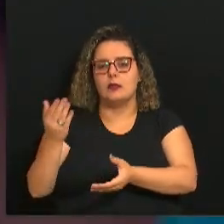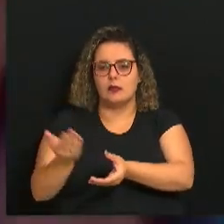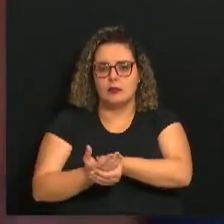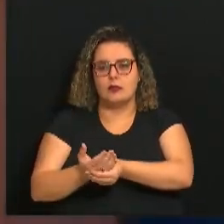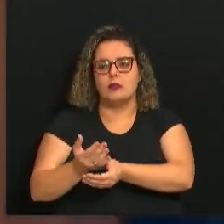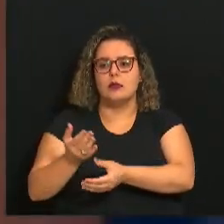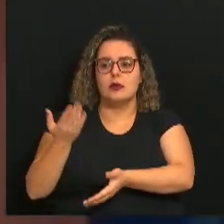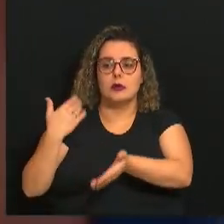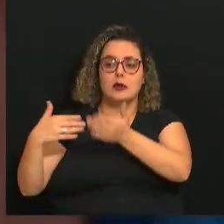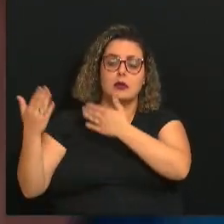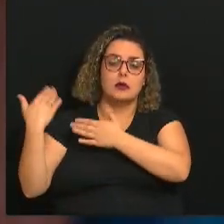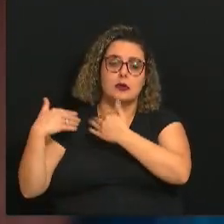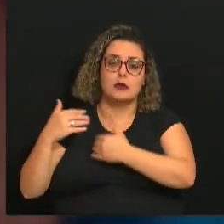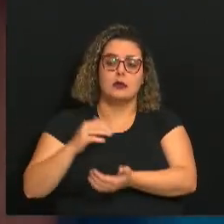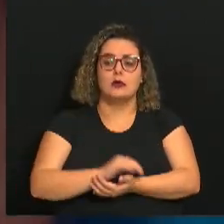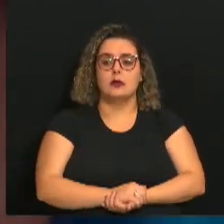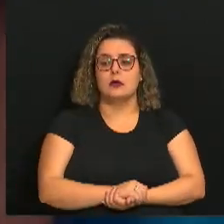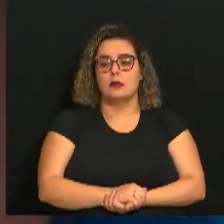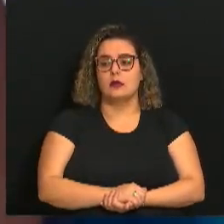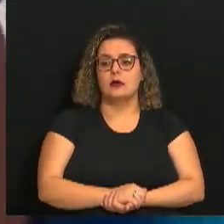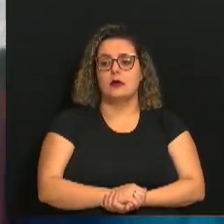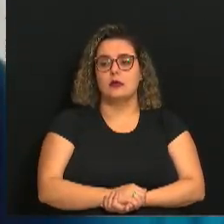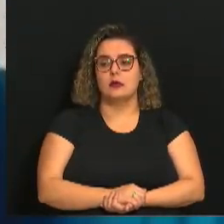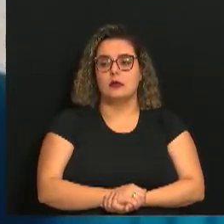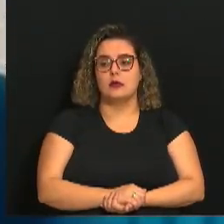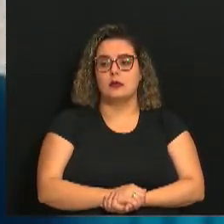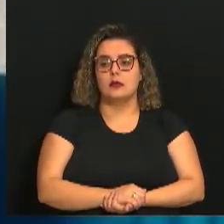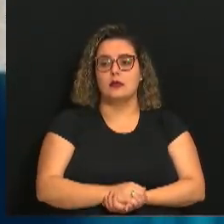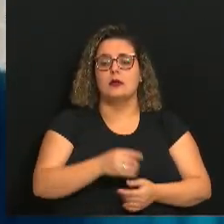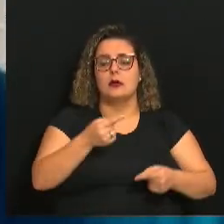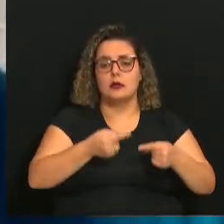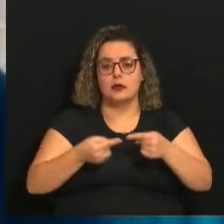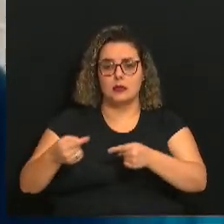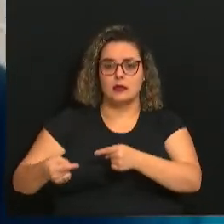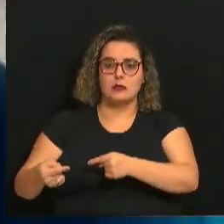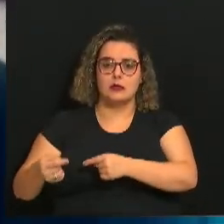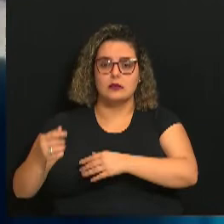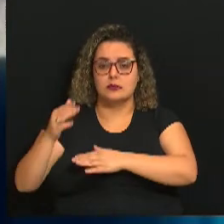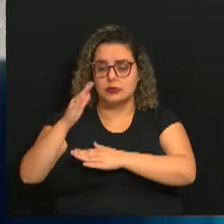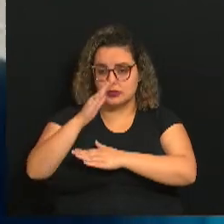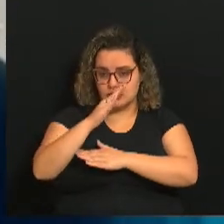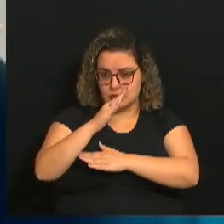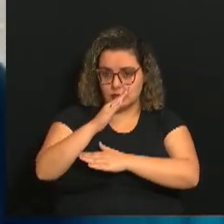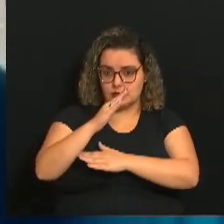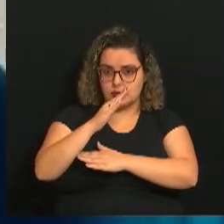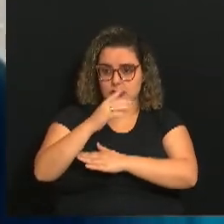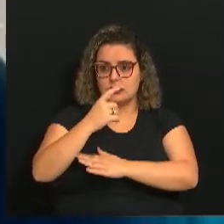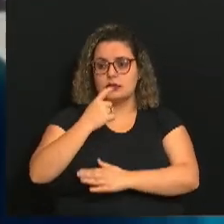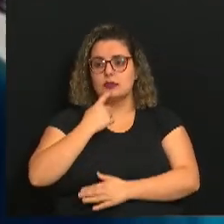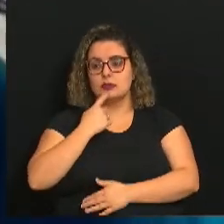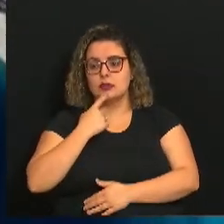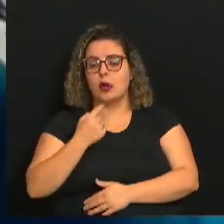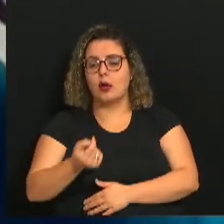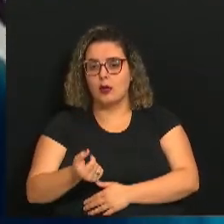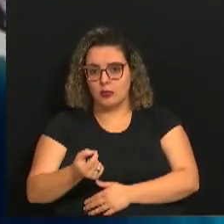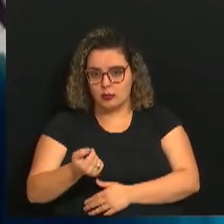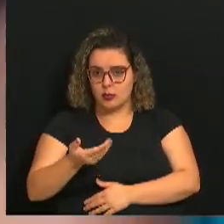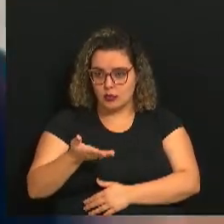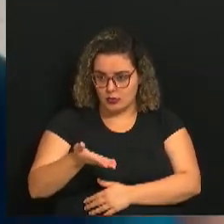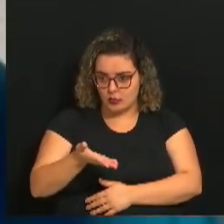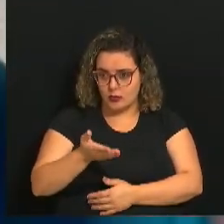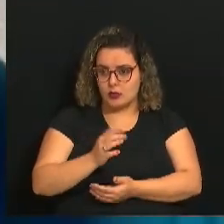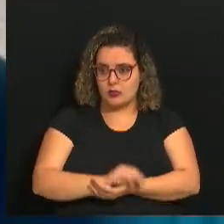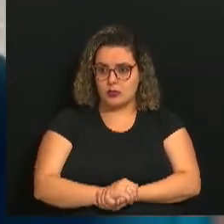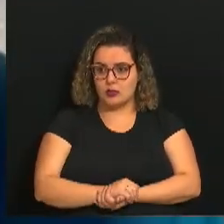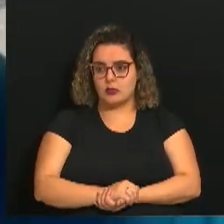anteriores. Aí, a gente debateu aqui na Câmara Municipal um pouco sobre isso, né? Sobre